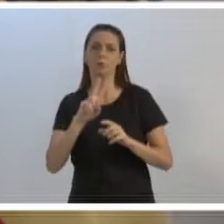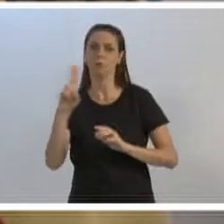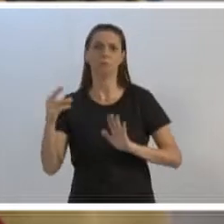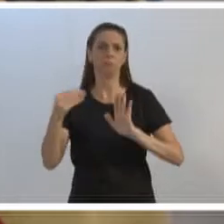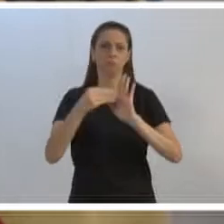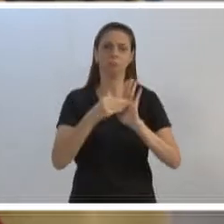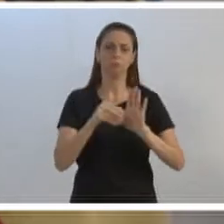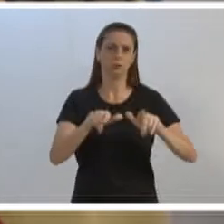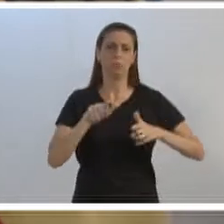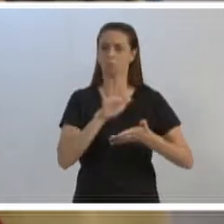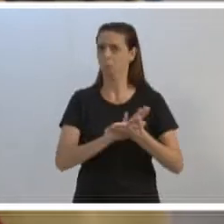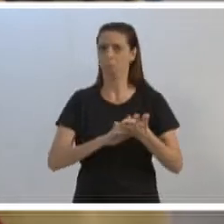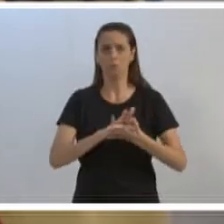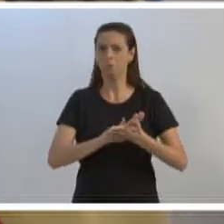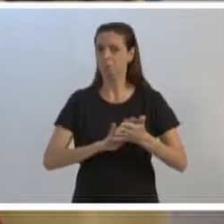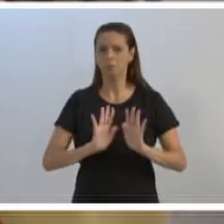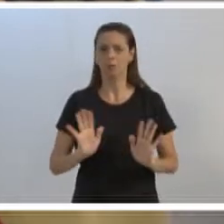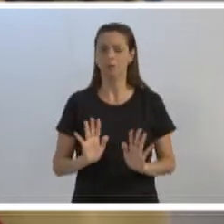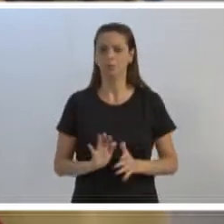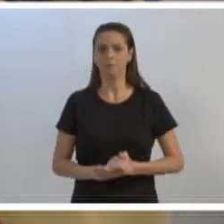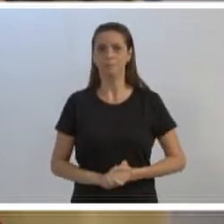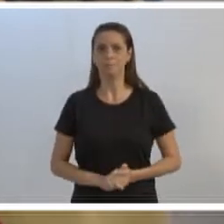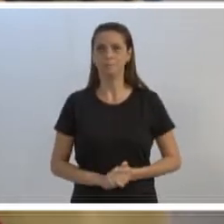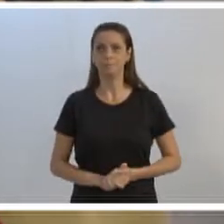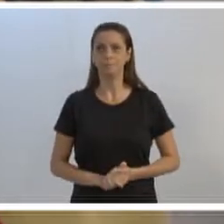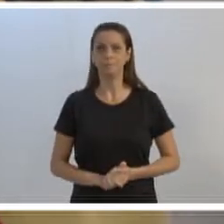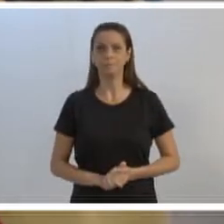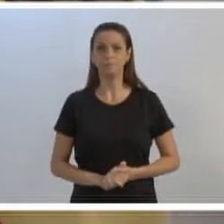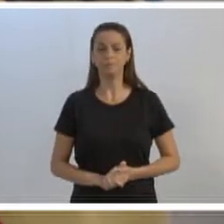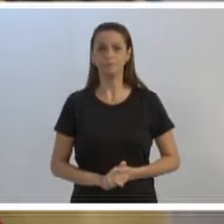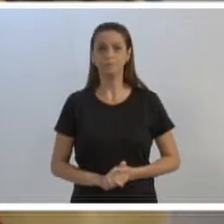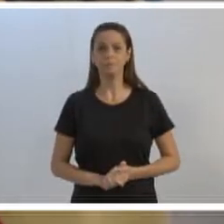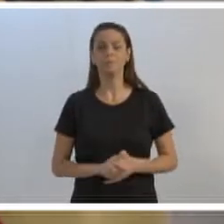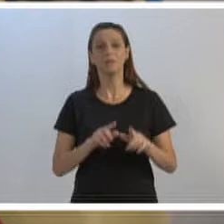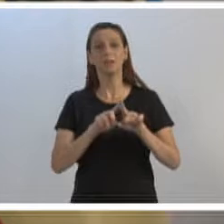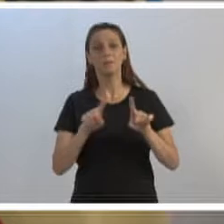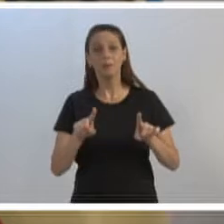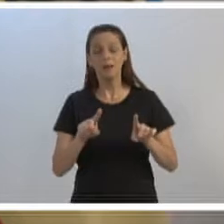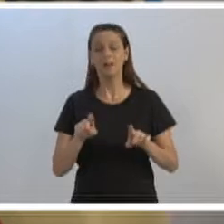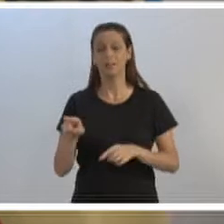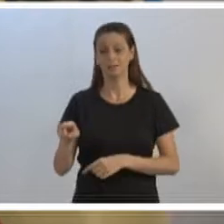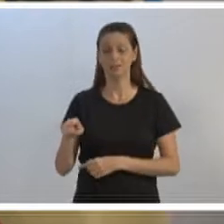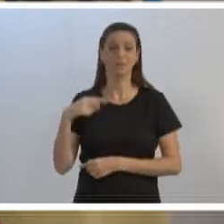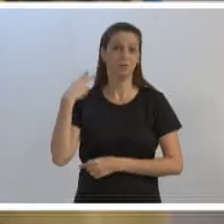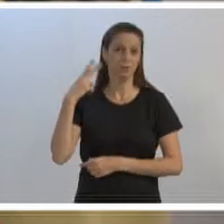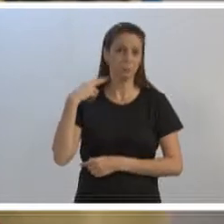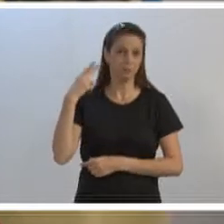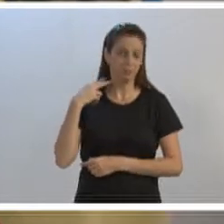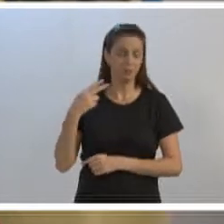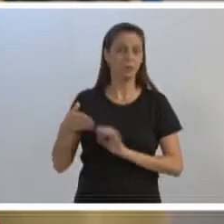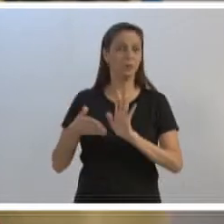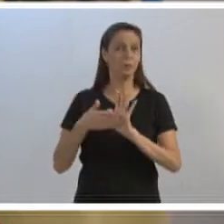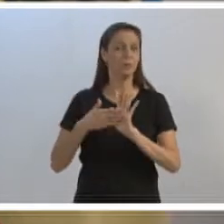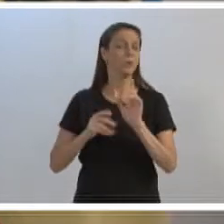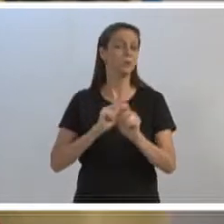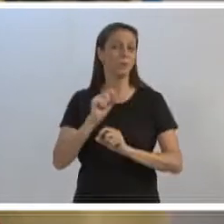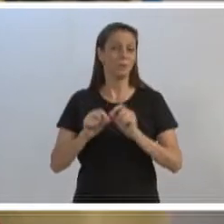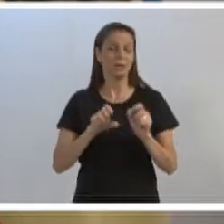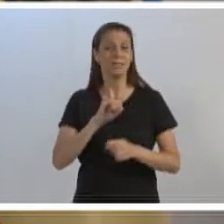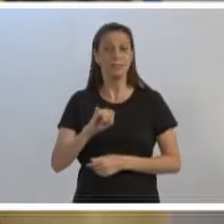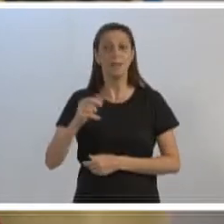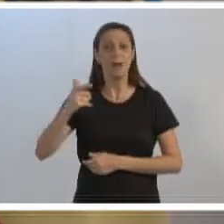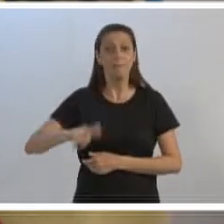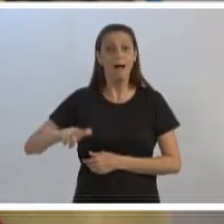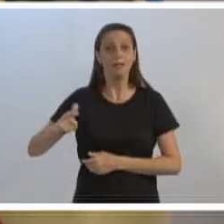diploma. Agora, a proposição do nosso vereador é que, no caso de mais